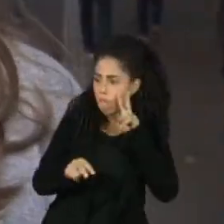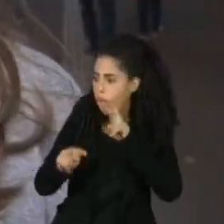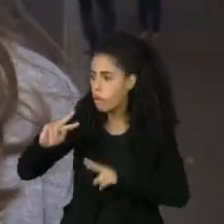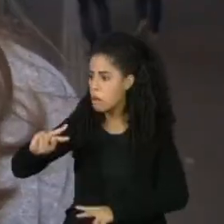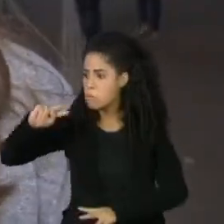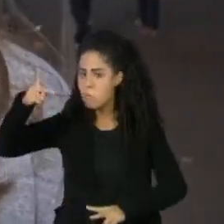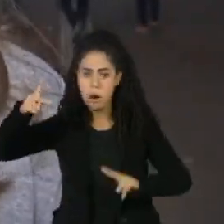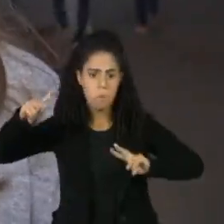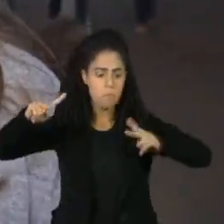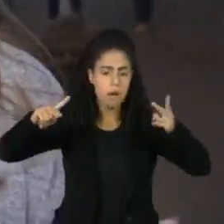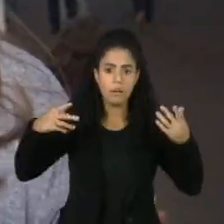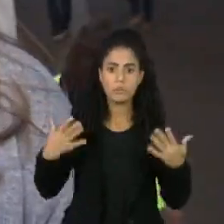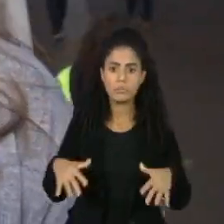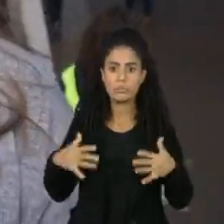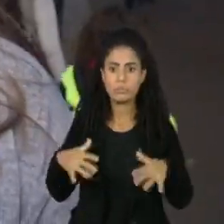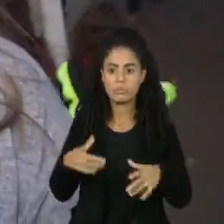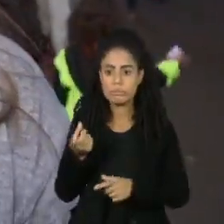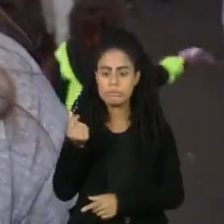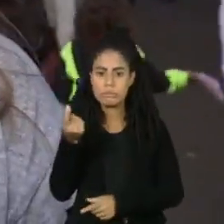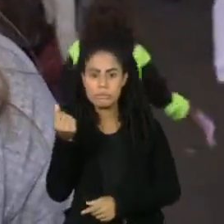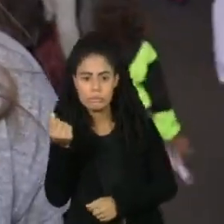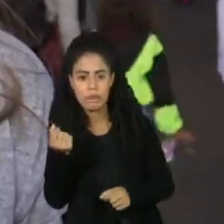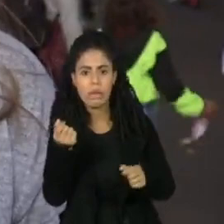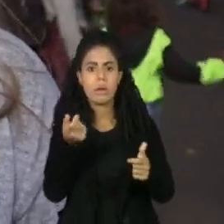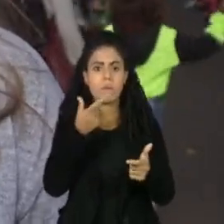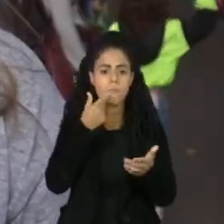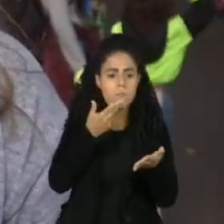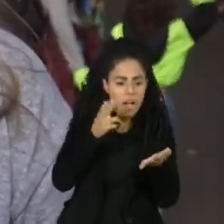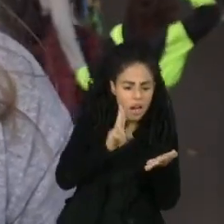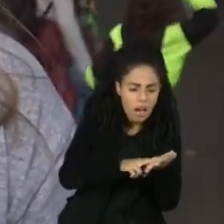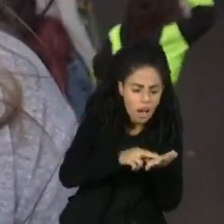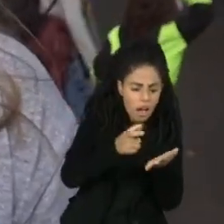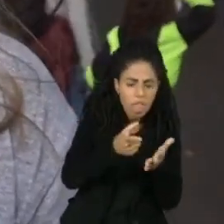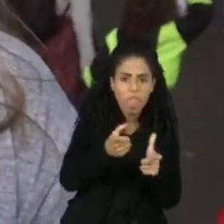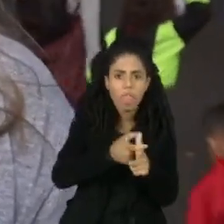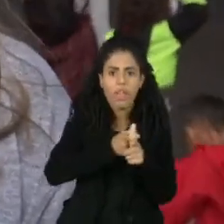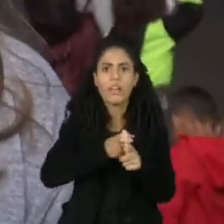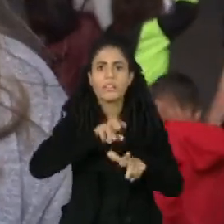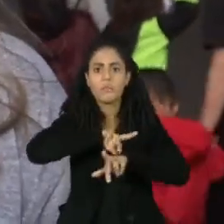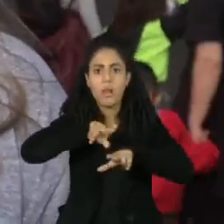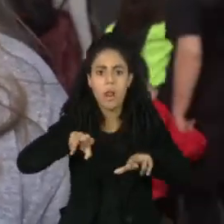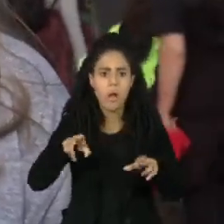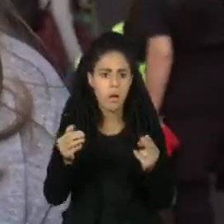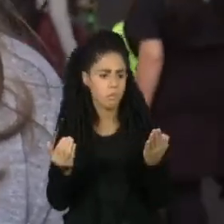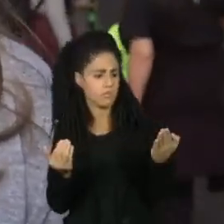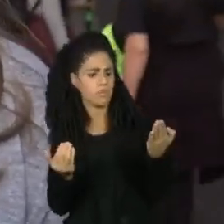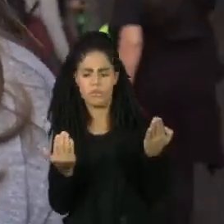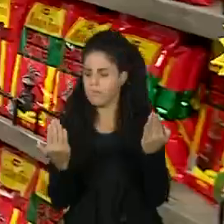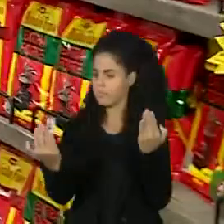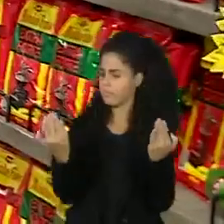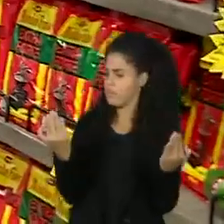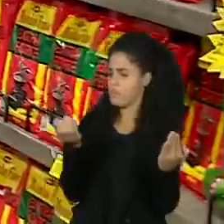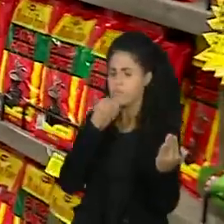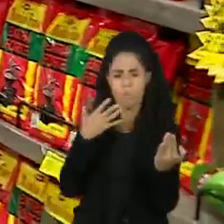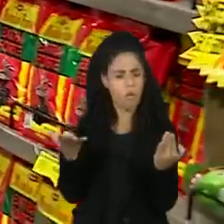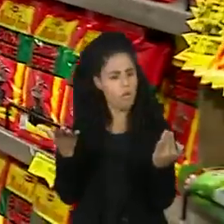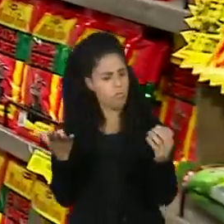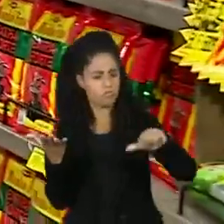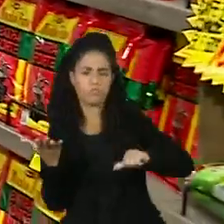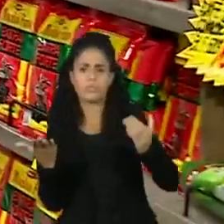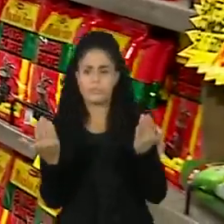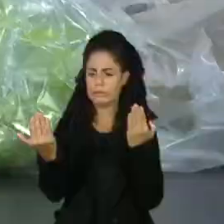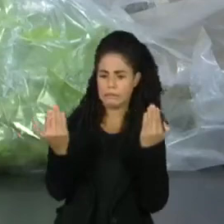supermercado, assim, coisa que fazia muitos anos que eu não fazia, olhar o folheto e circular assim, o que está com preço bom, o que não está, para ver se